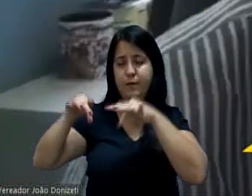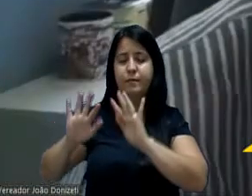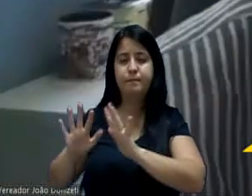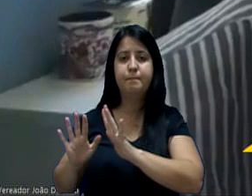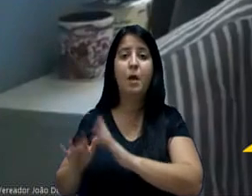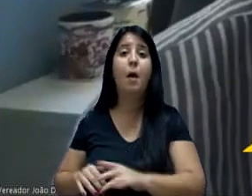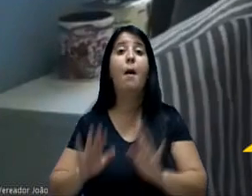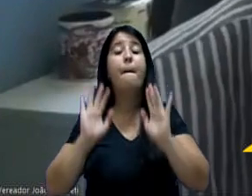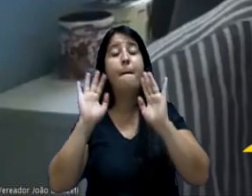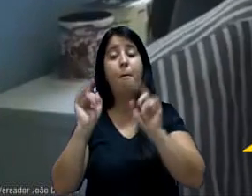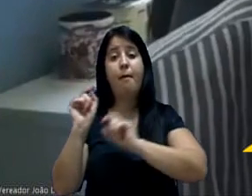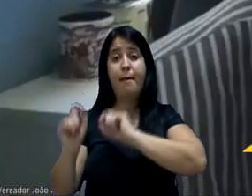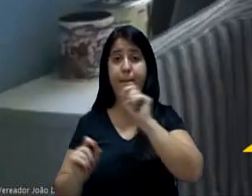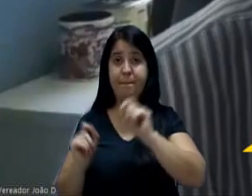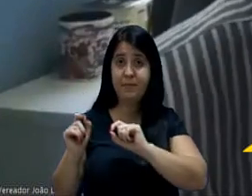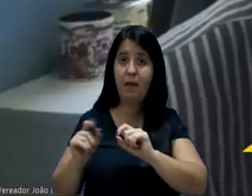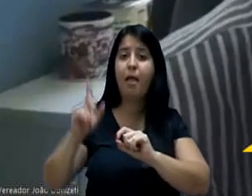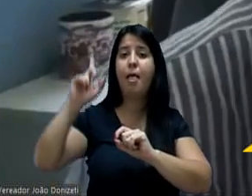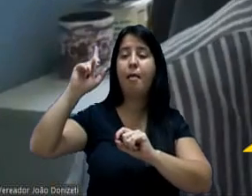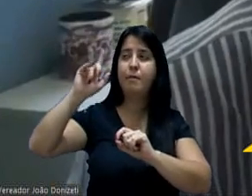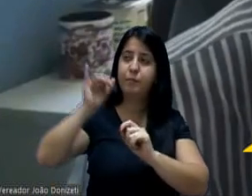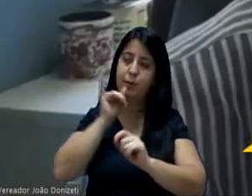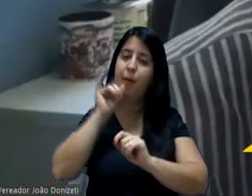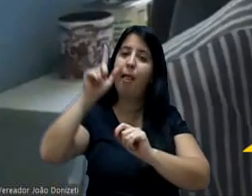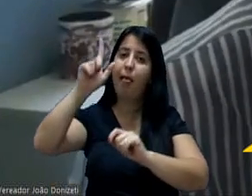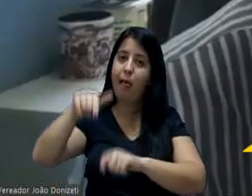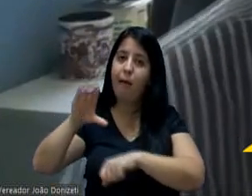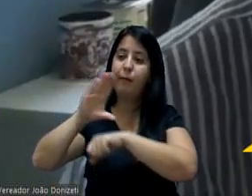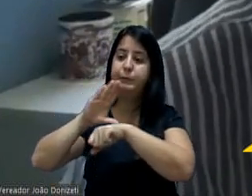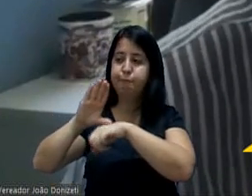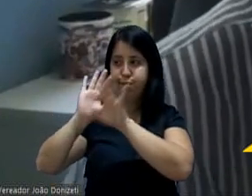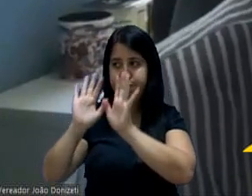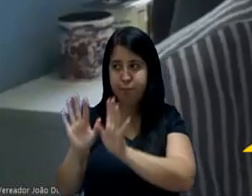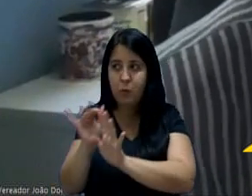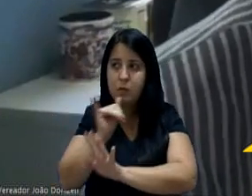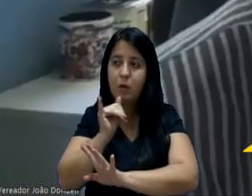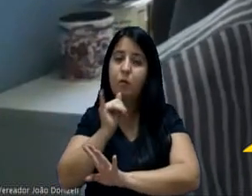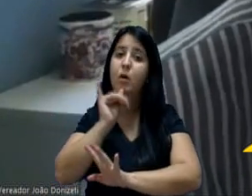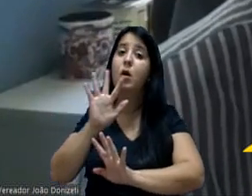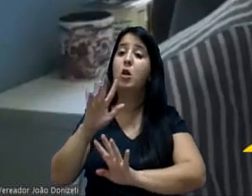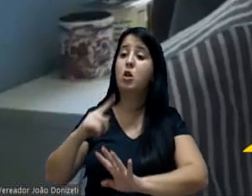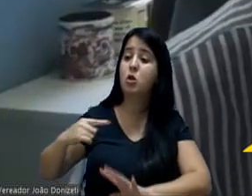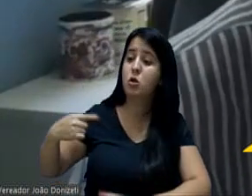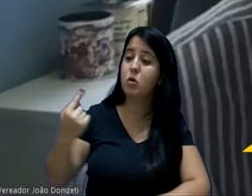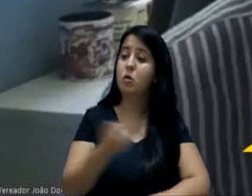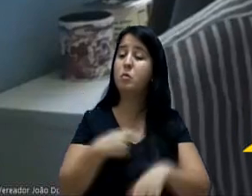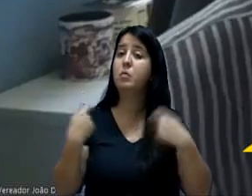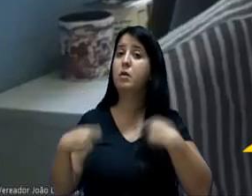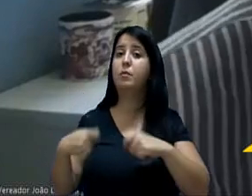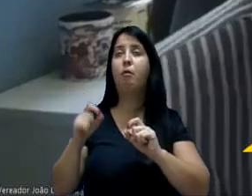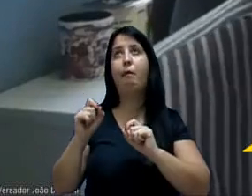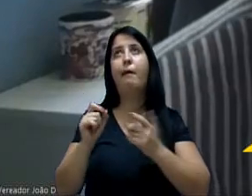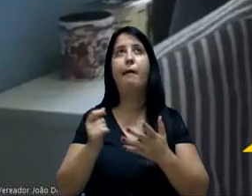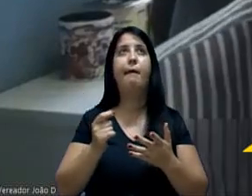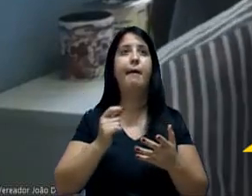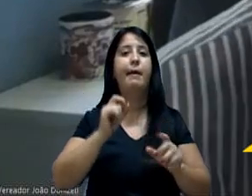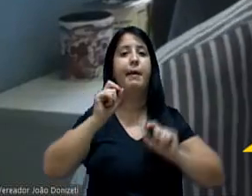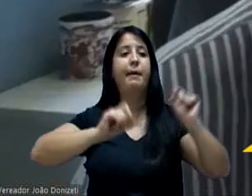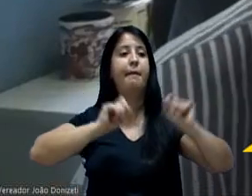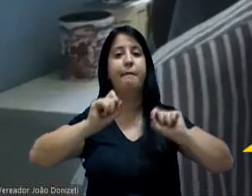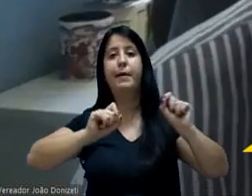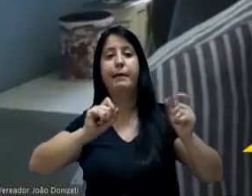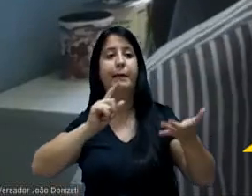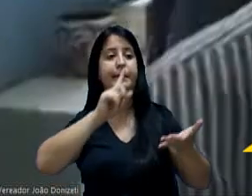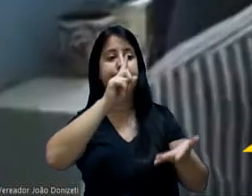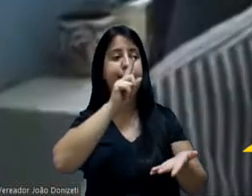Fecho com uma colocação. Mesmo que fosse constitucional, nós temos que dar. Quem tem que definir tecnicamente como